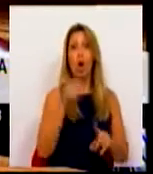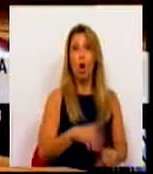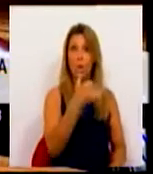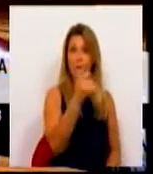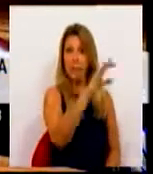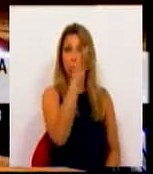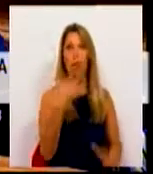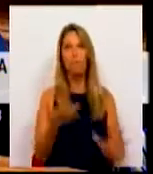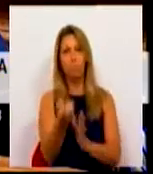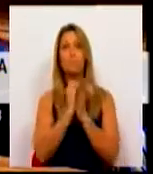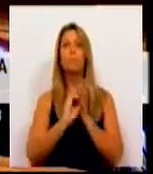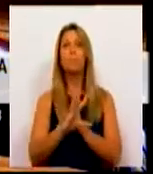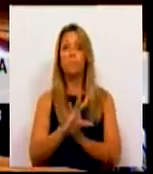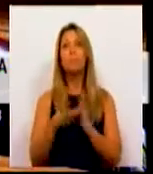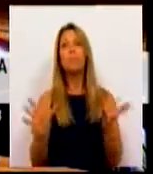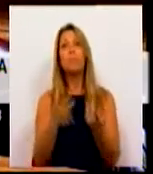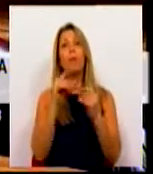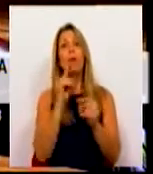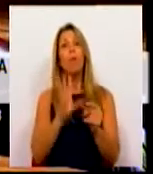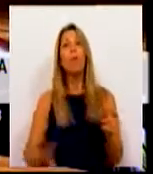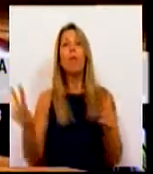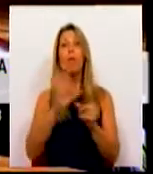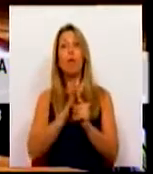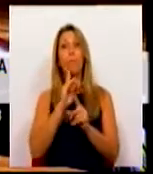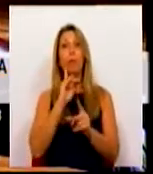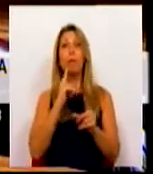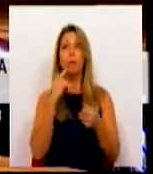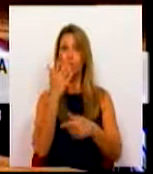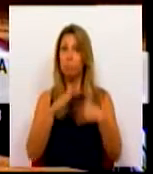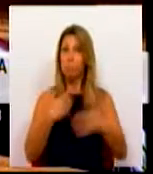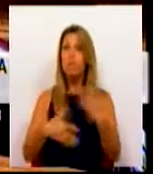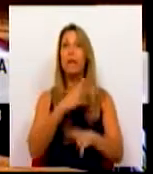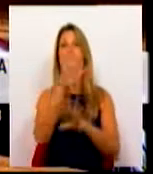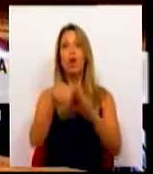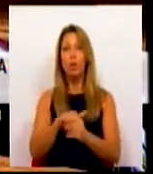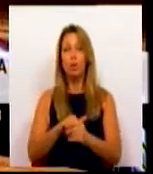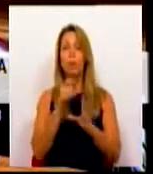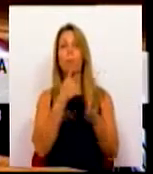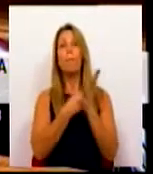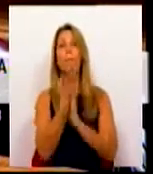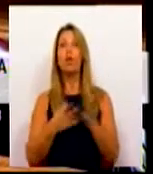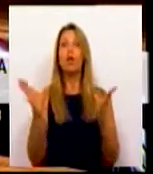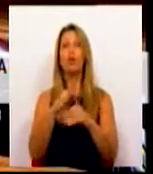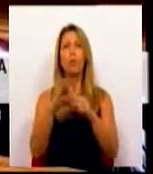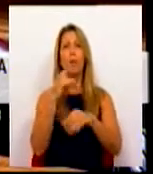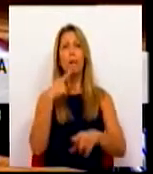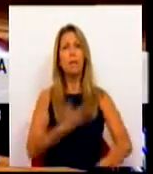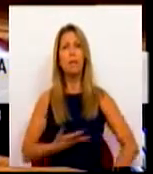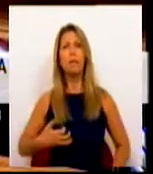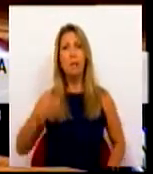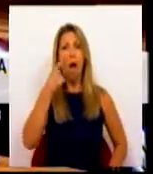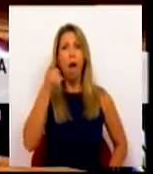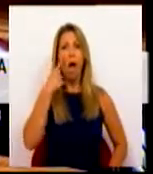enquanto instrumento de integração e inclusão. A manutenção da medida extraordinária de apoio aos desempregados de longa duração em vigor